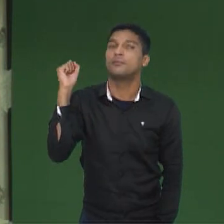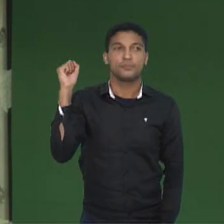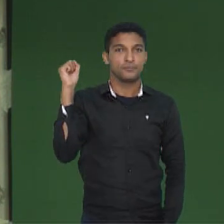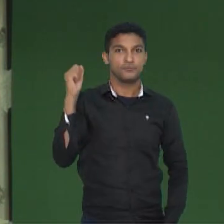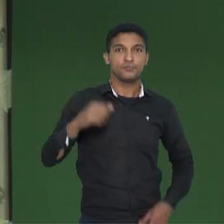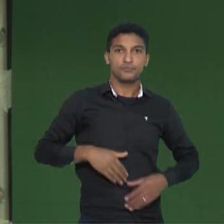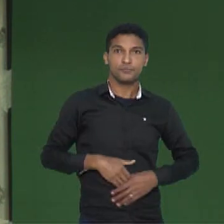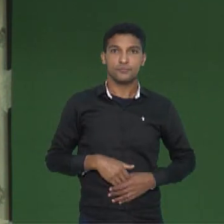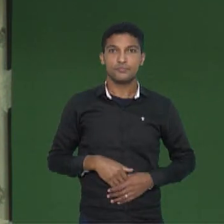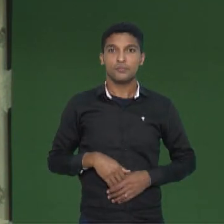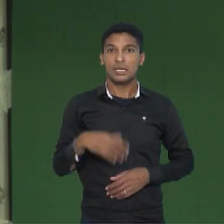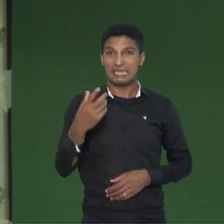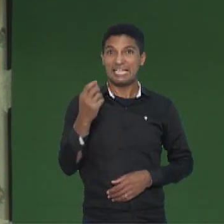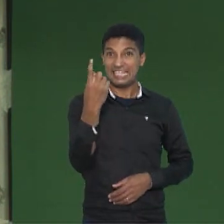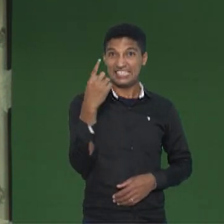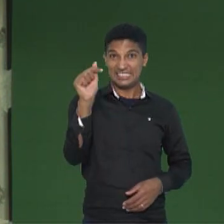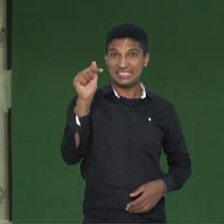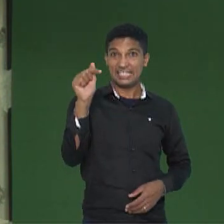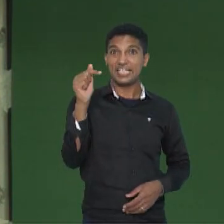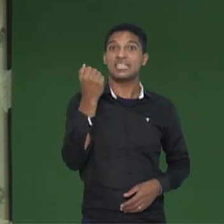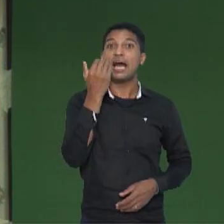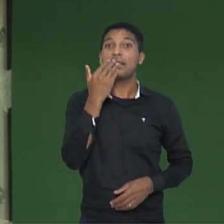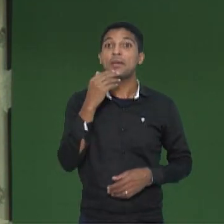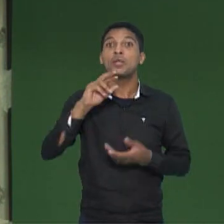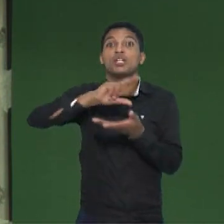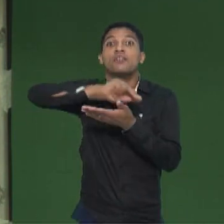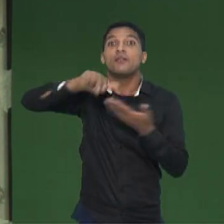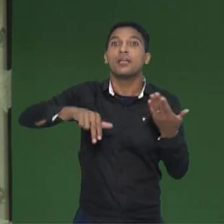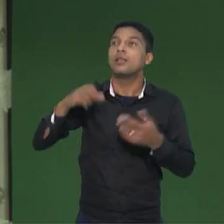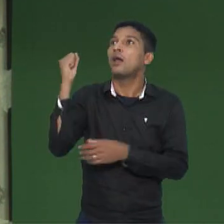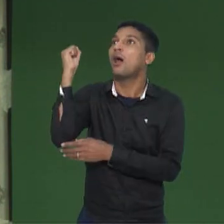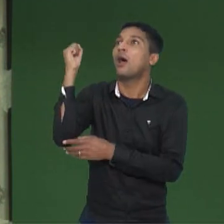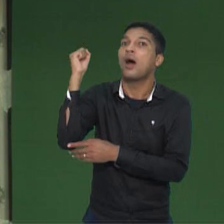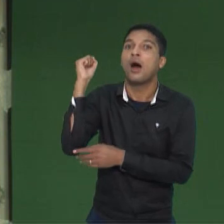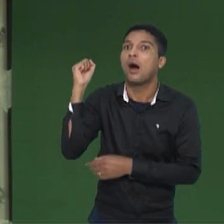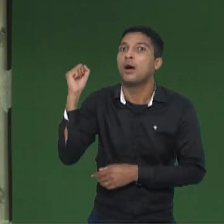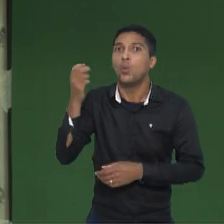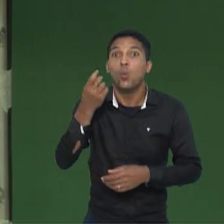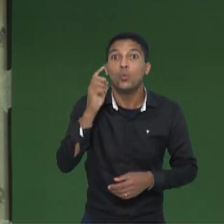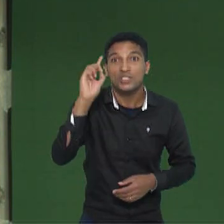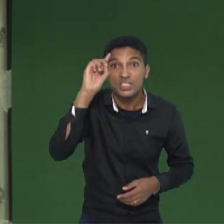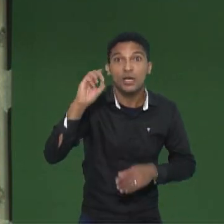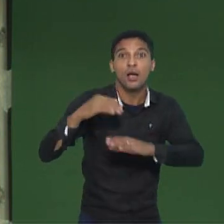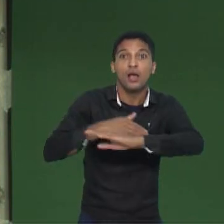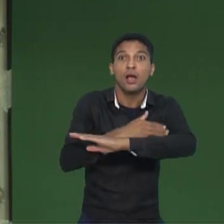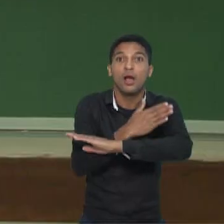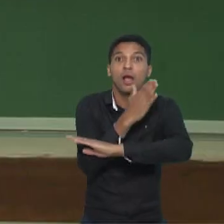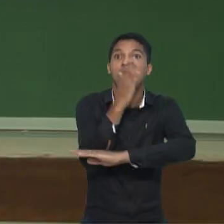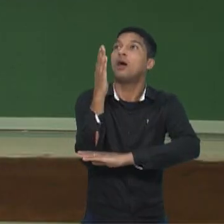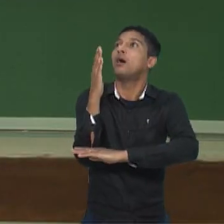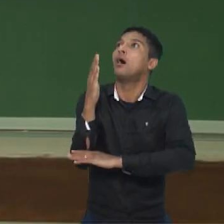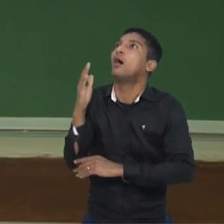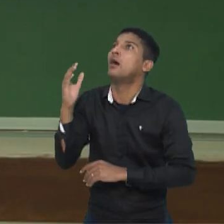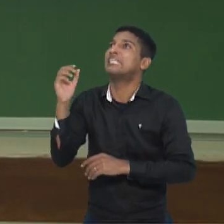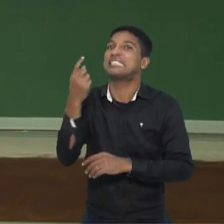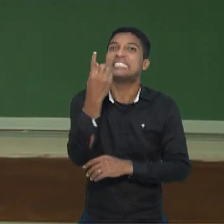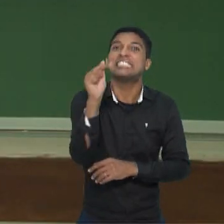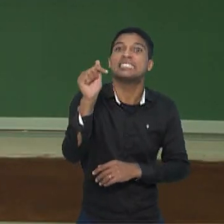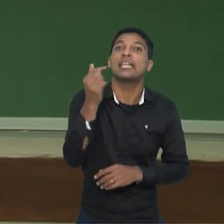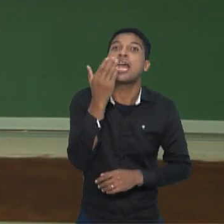17 alimentos diferentes nessa busca num dia. Como que se sabe